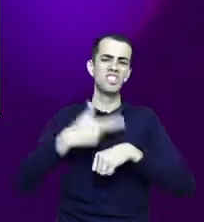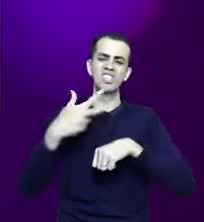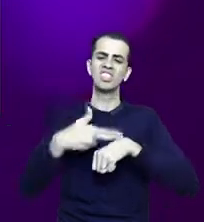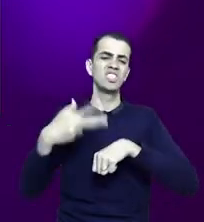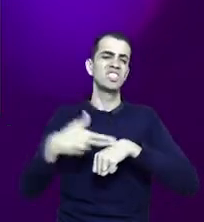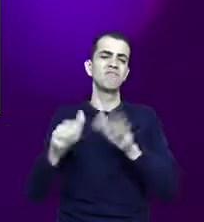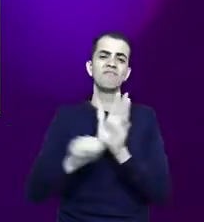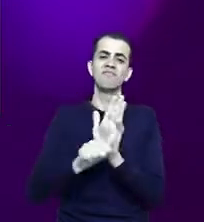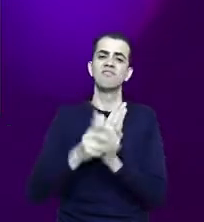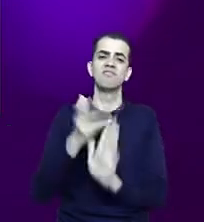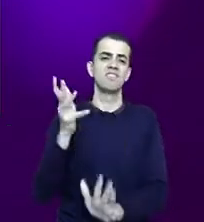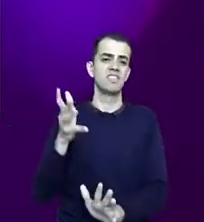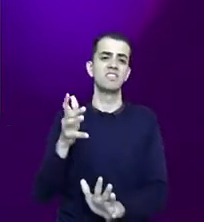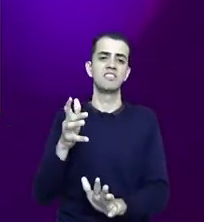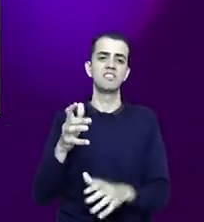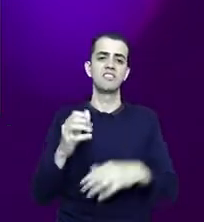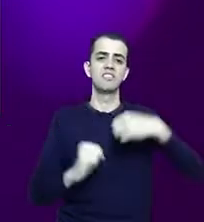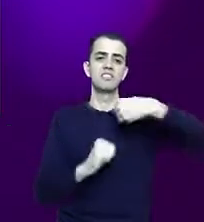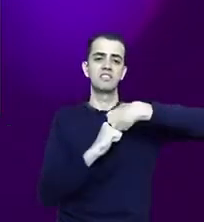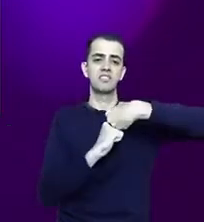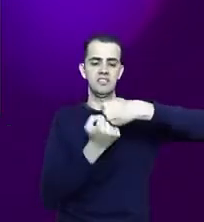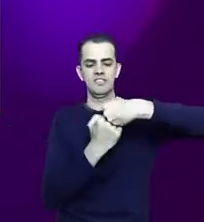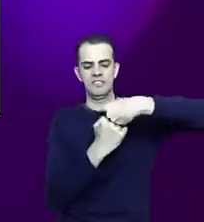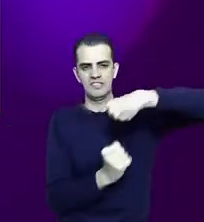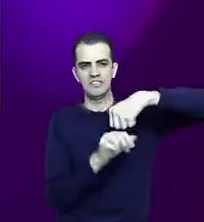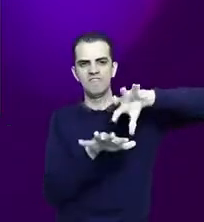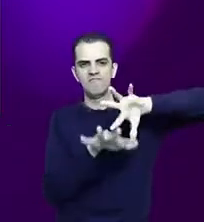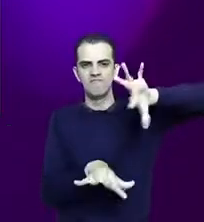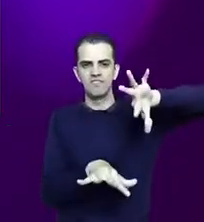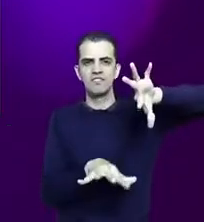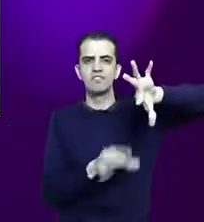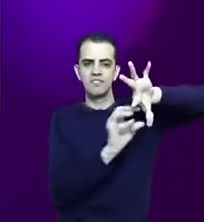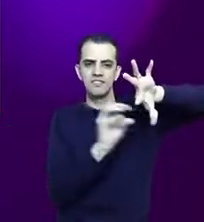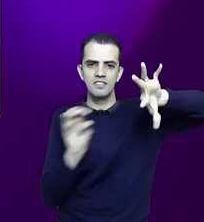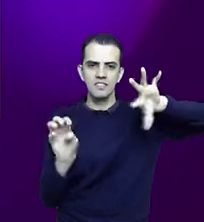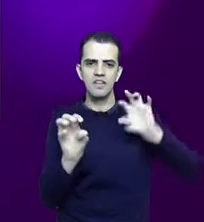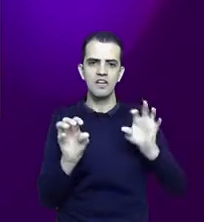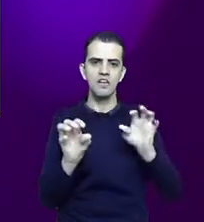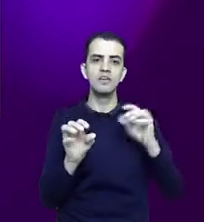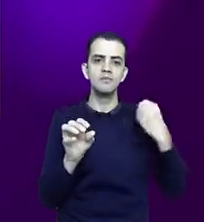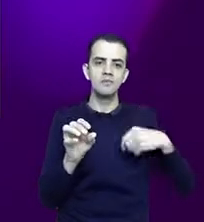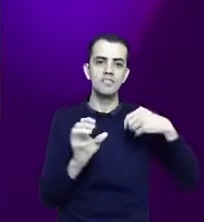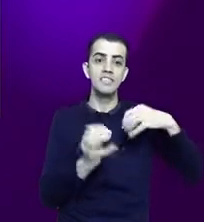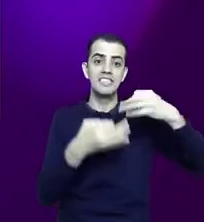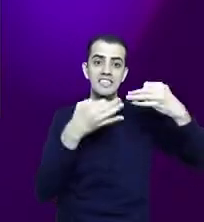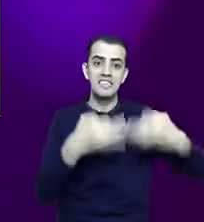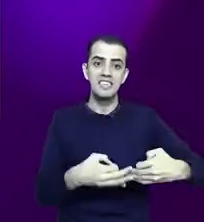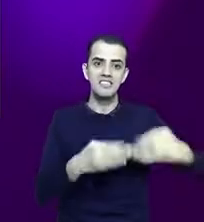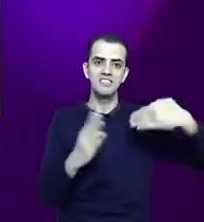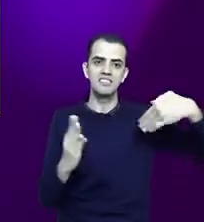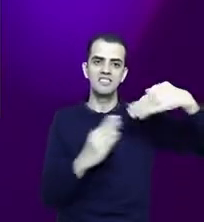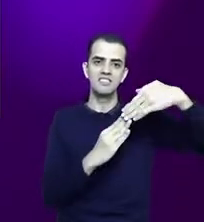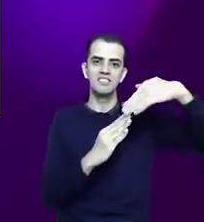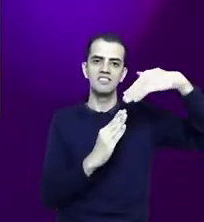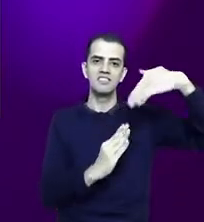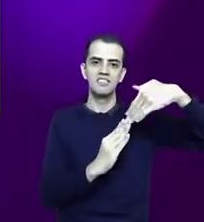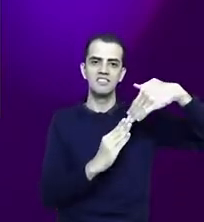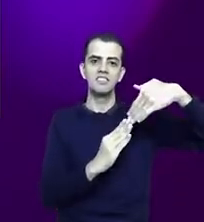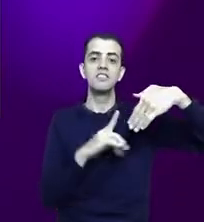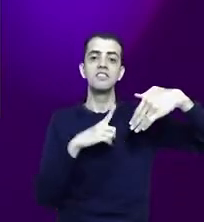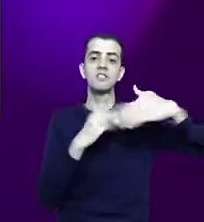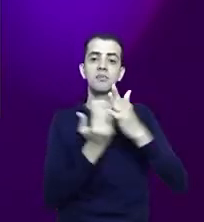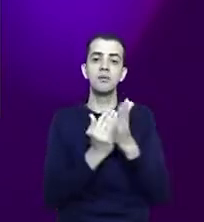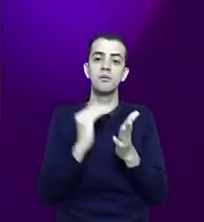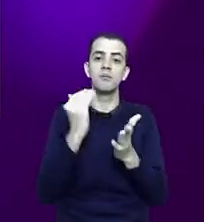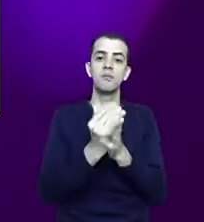o reposicionamento, então, das estruturas ósseas, do fêmur, da tíbia, o alongamento de 3 centímetros, essa